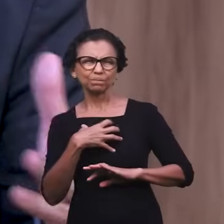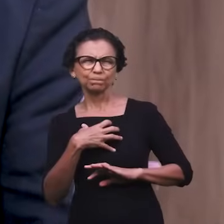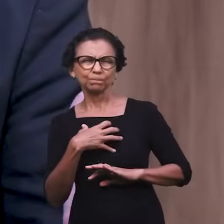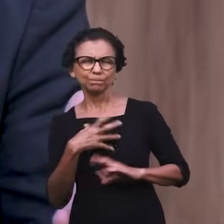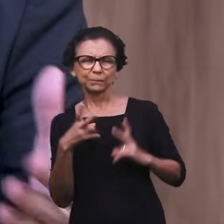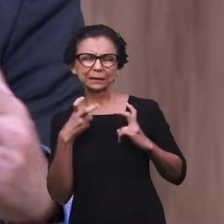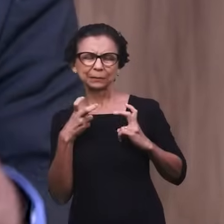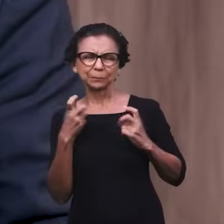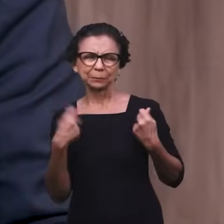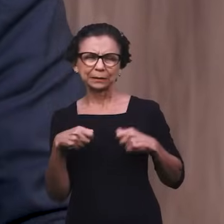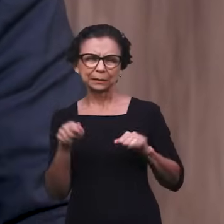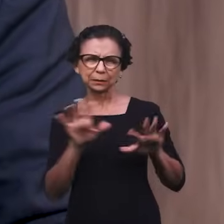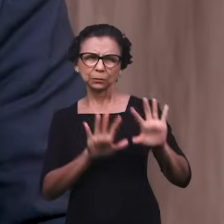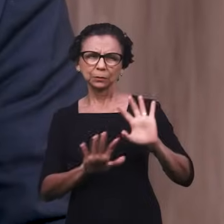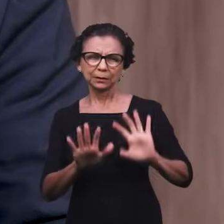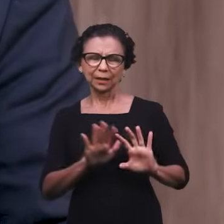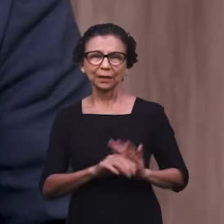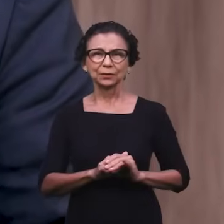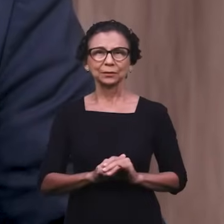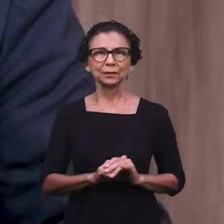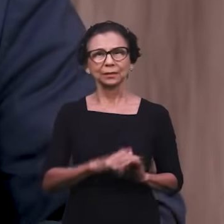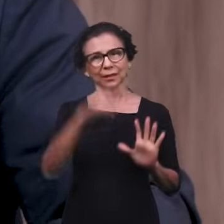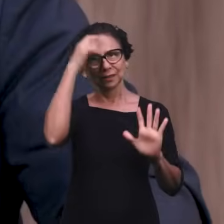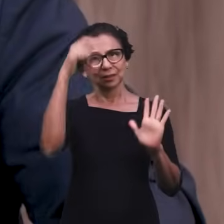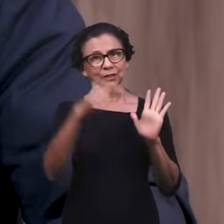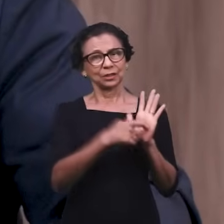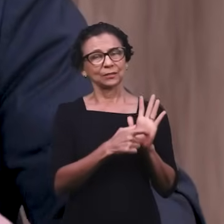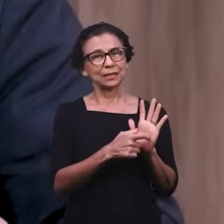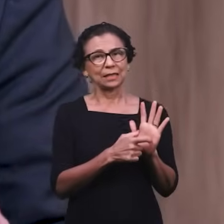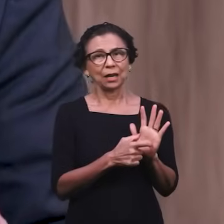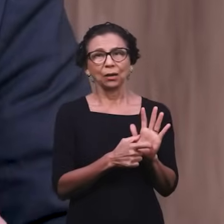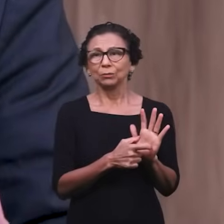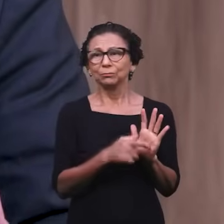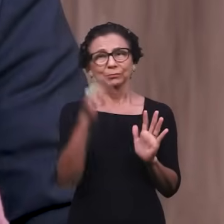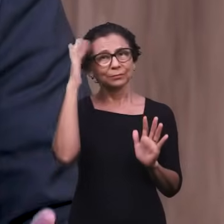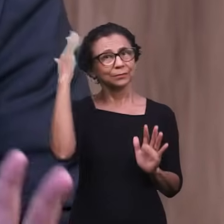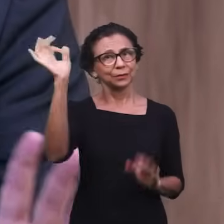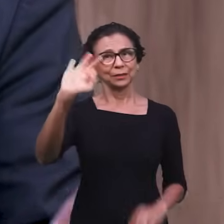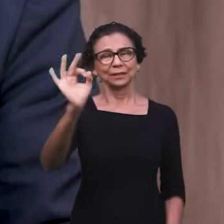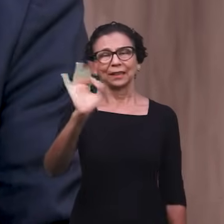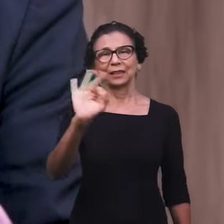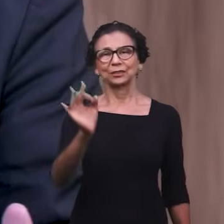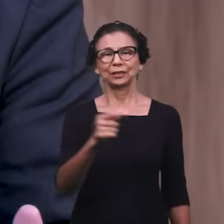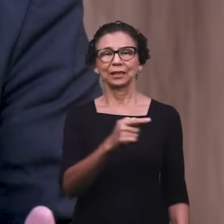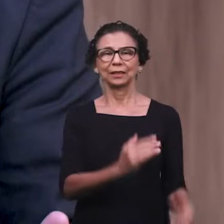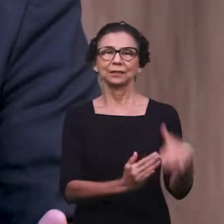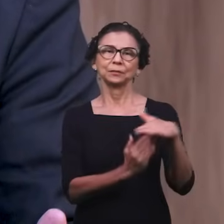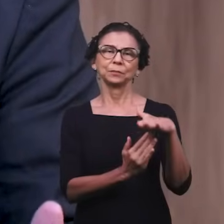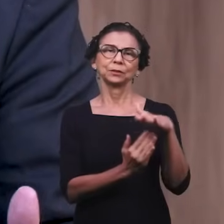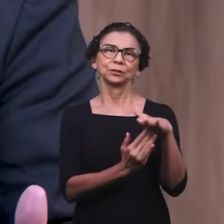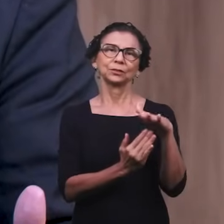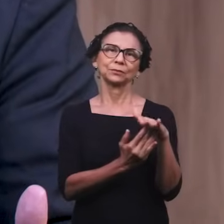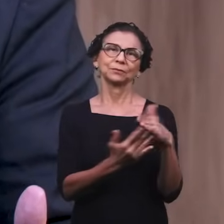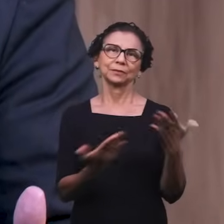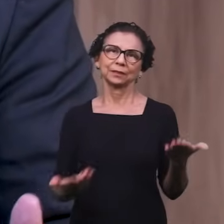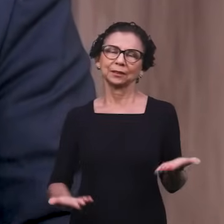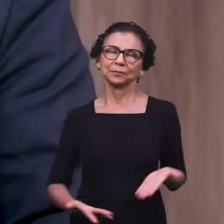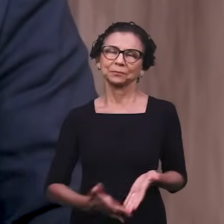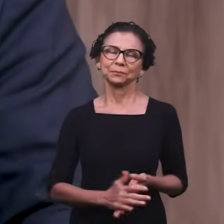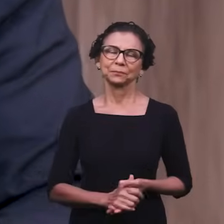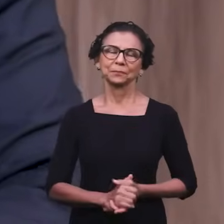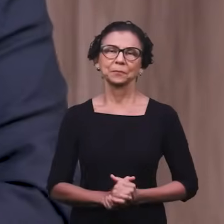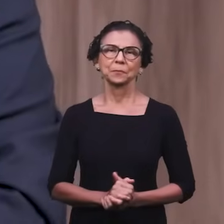se diferencia do ser humano exatamente por esses limites, porque ela não tem alma que o homem tem.